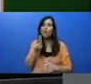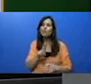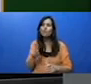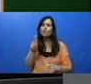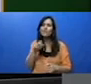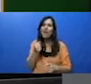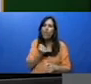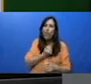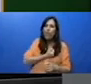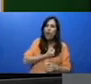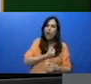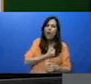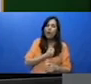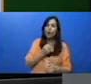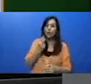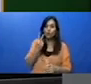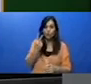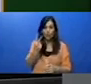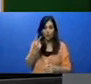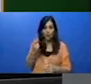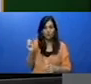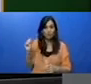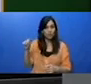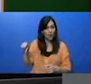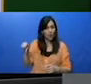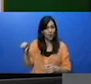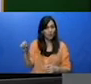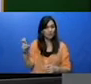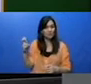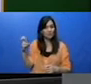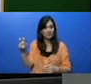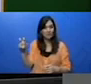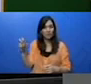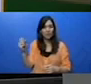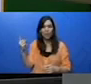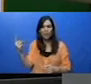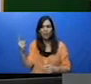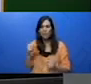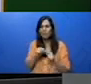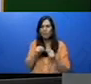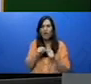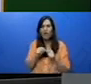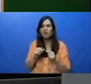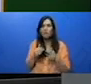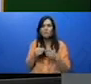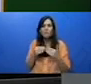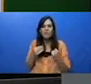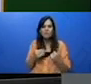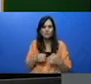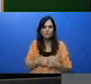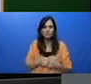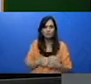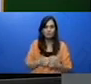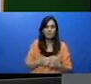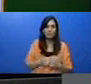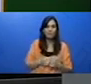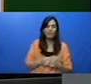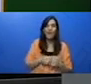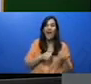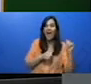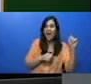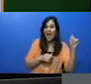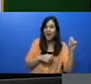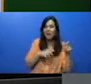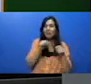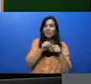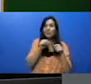algarismos 2, 9, 5, 1, faça o que se pede. A. Forme os 4 maiores